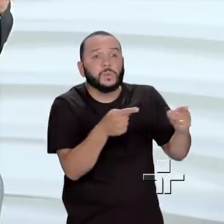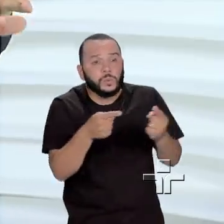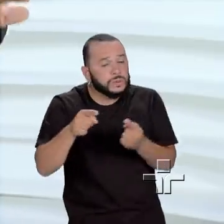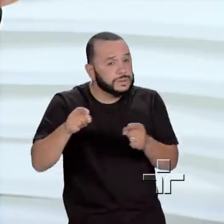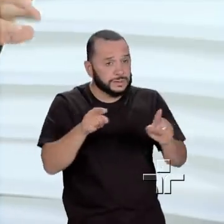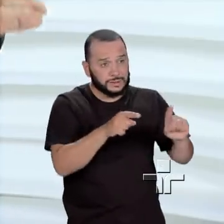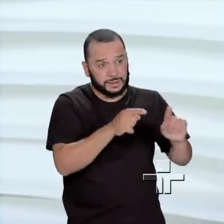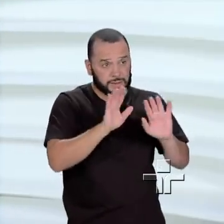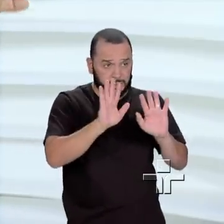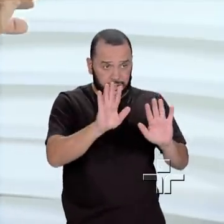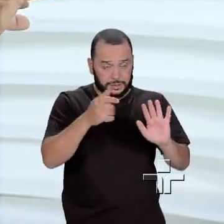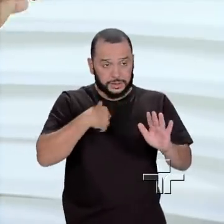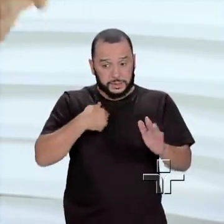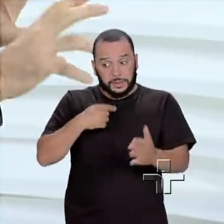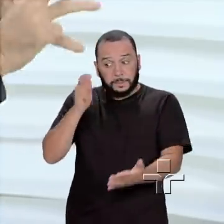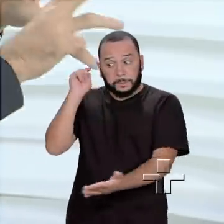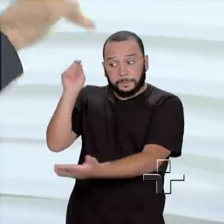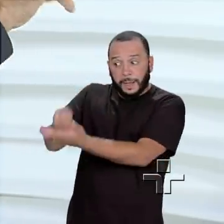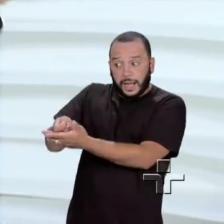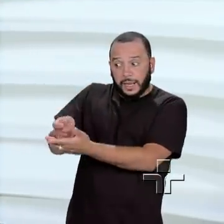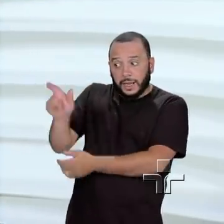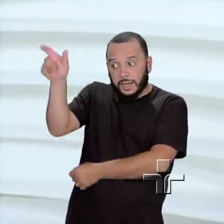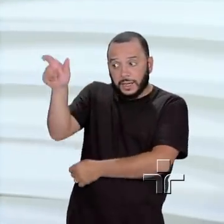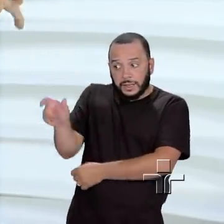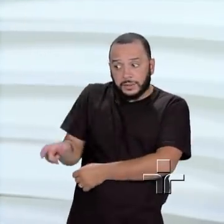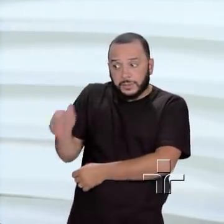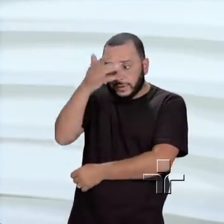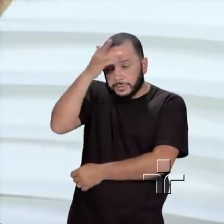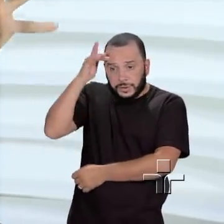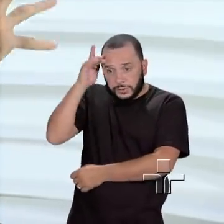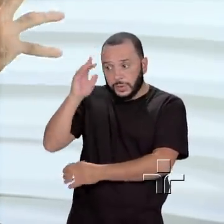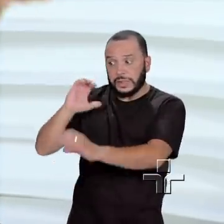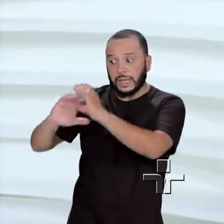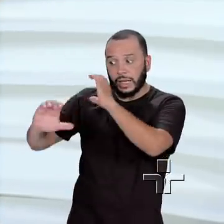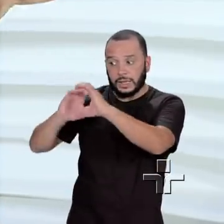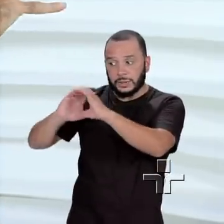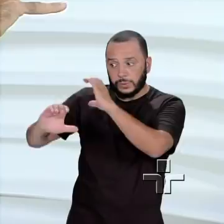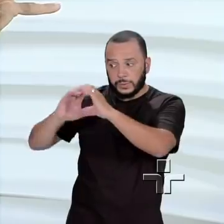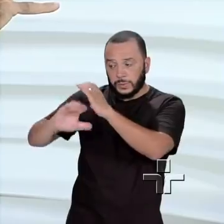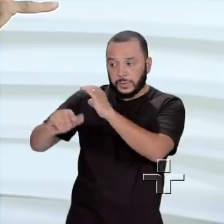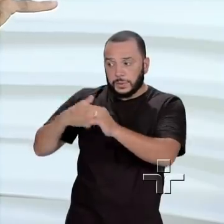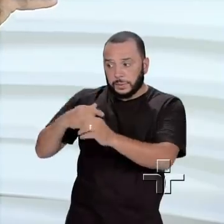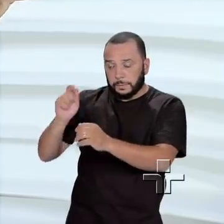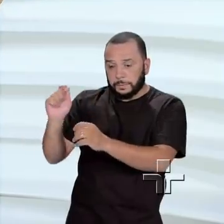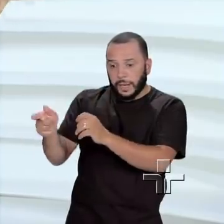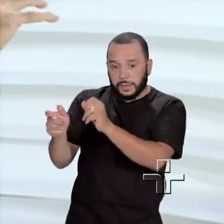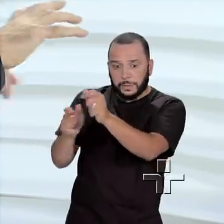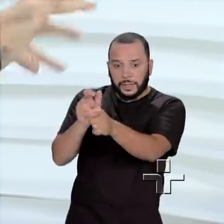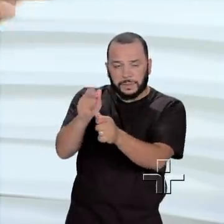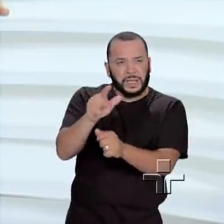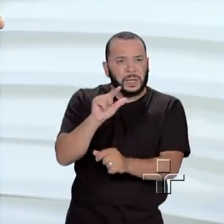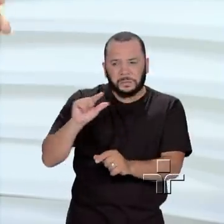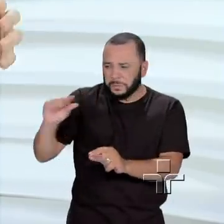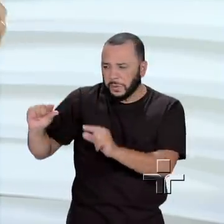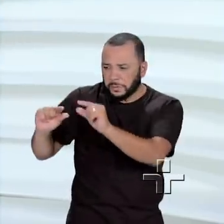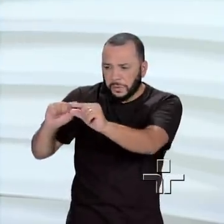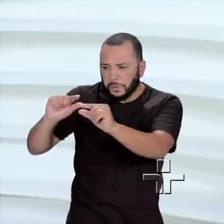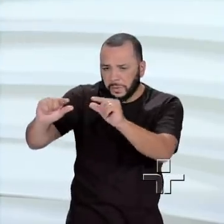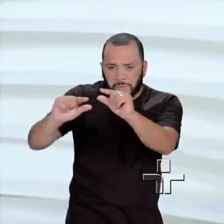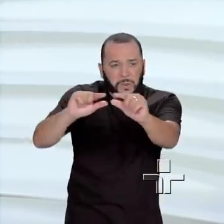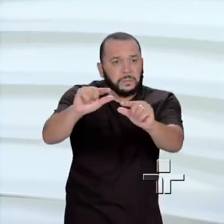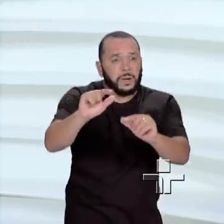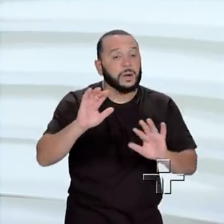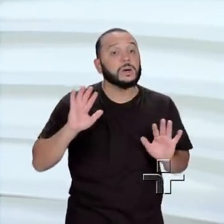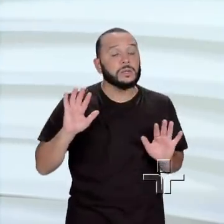tão mal o músico médio como as formas anteriores de distribuição de música remuneravam. Então, o mercado, do ponto de vista